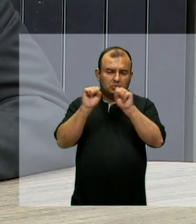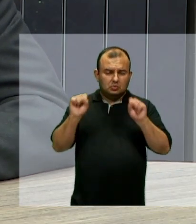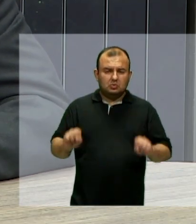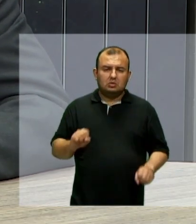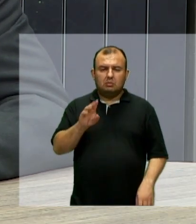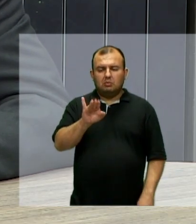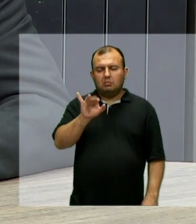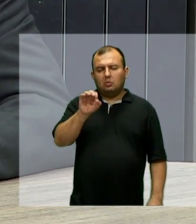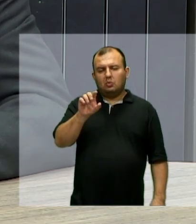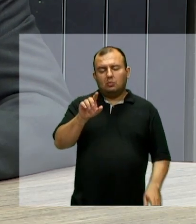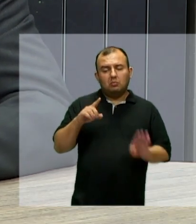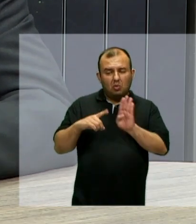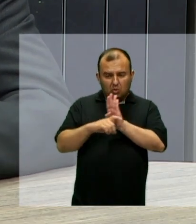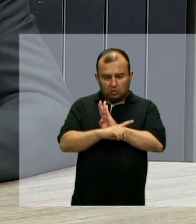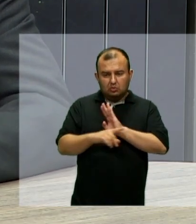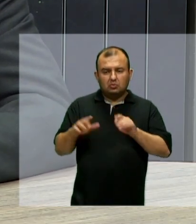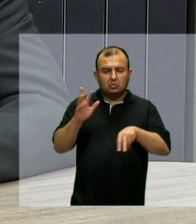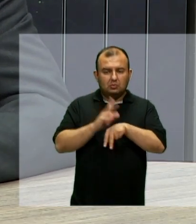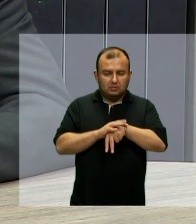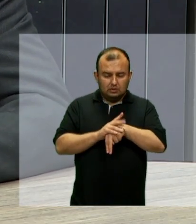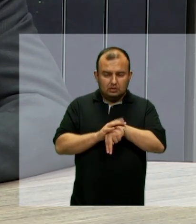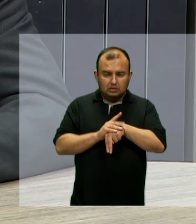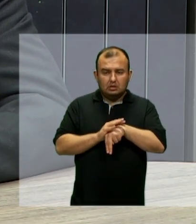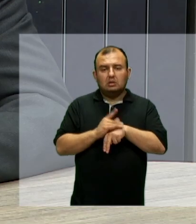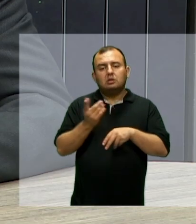paciente, no sentido de atuar